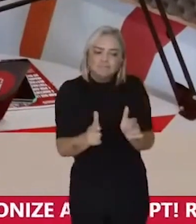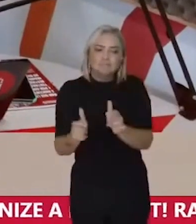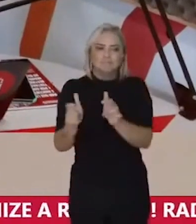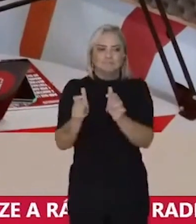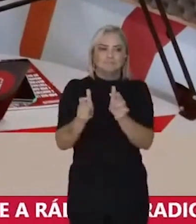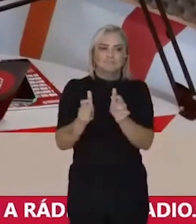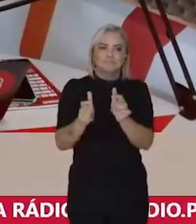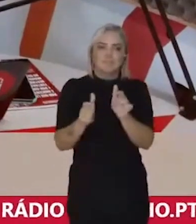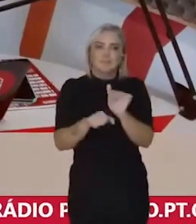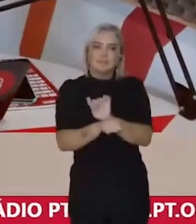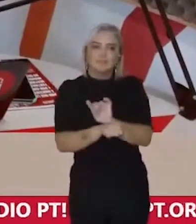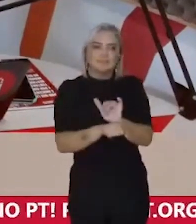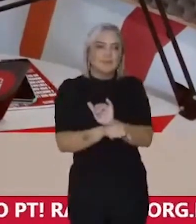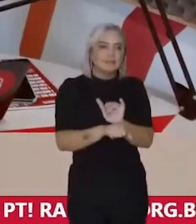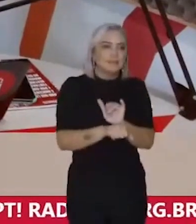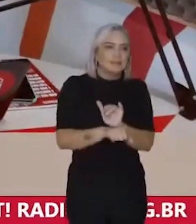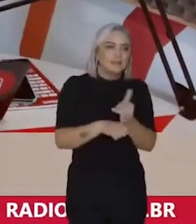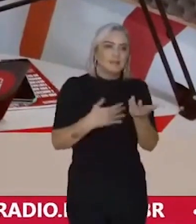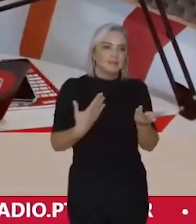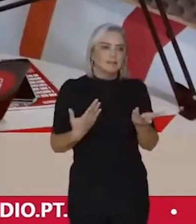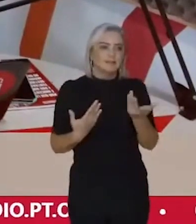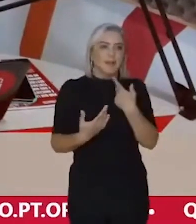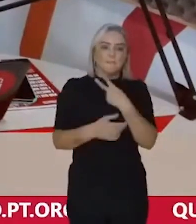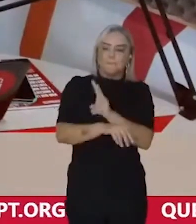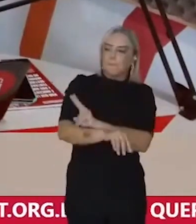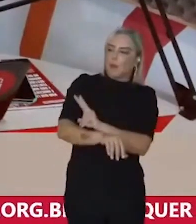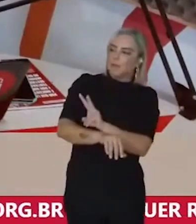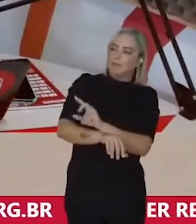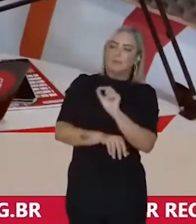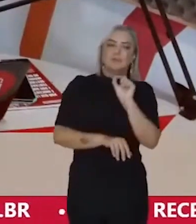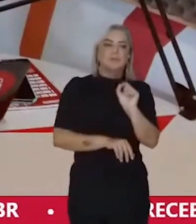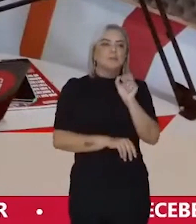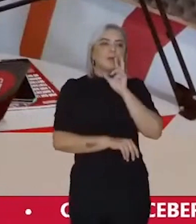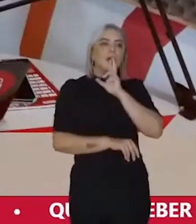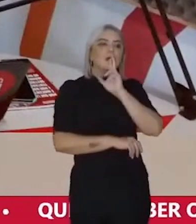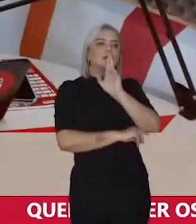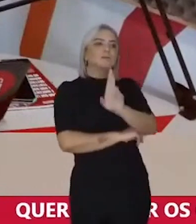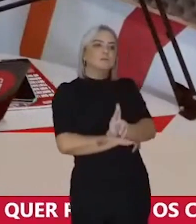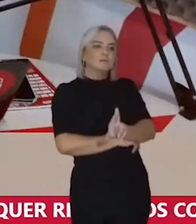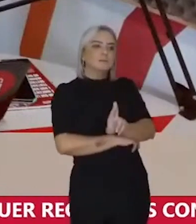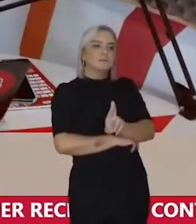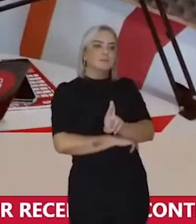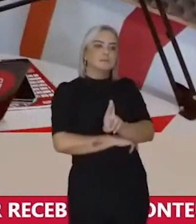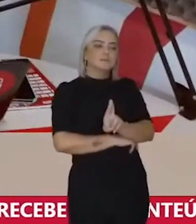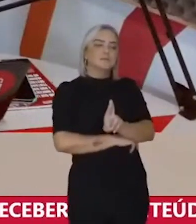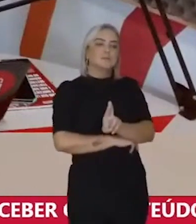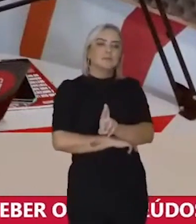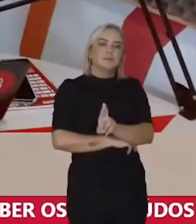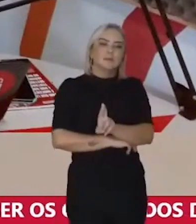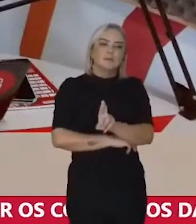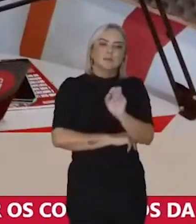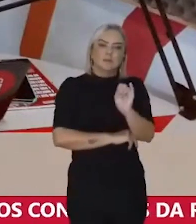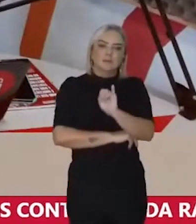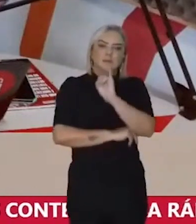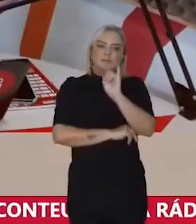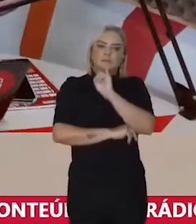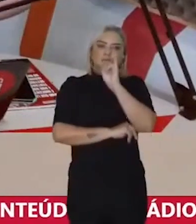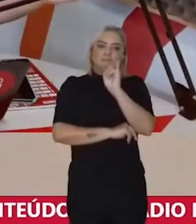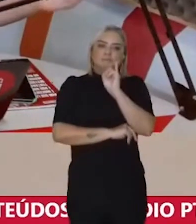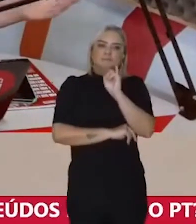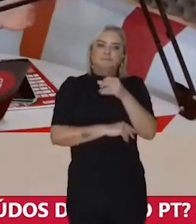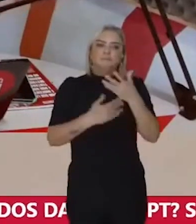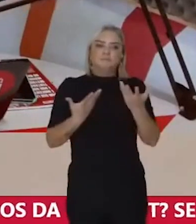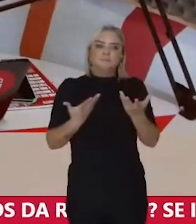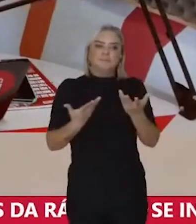são estratégicos, né, de serem protegidos. Isso é uma resposta, assim, fundamental, importante,